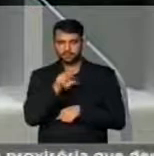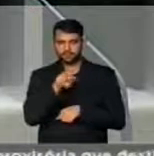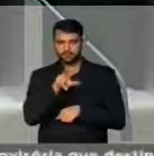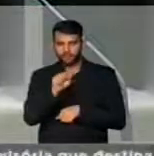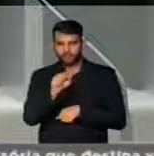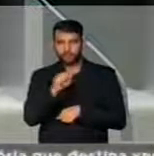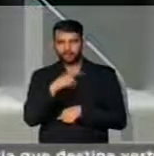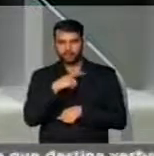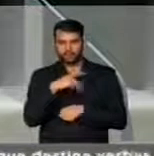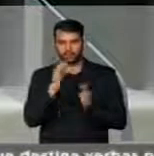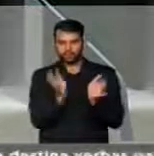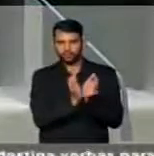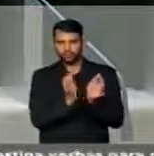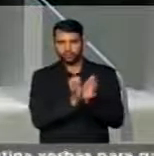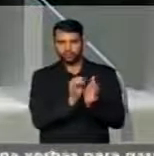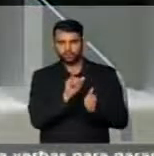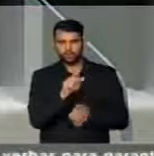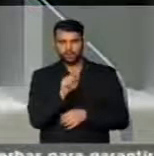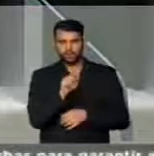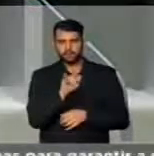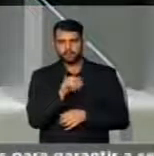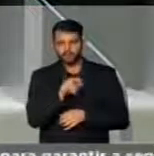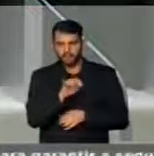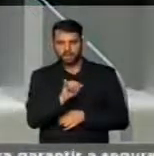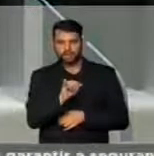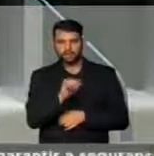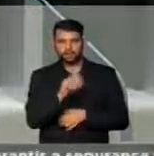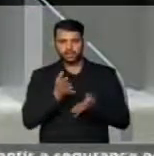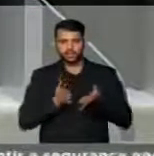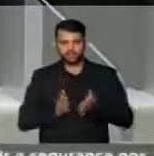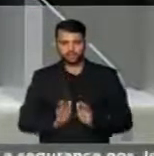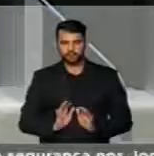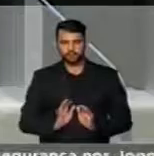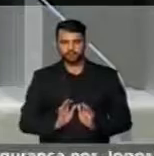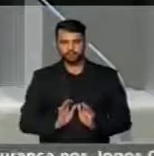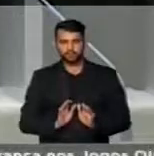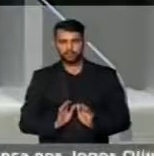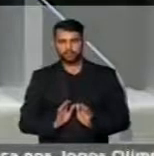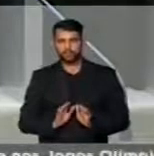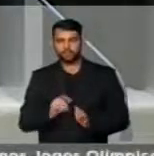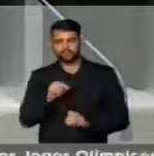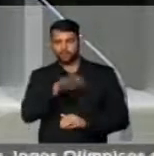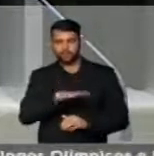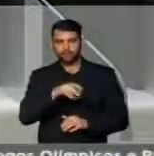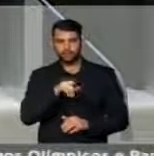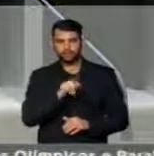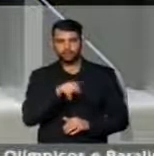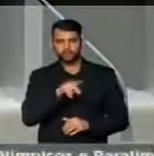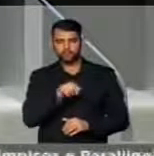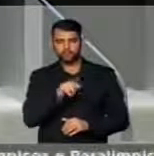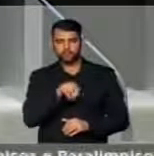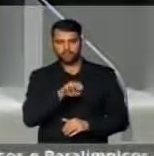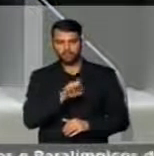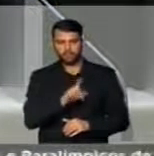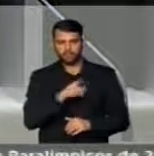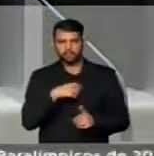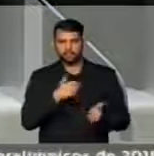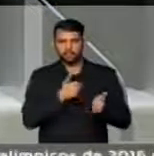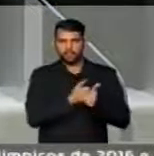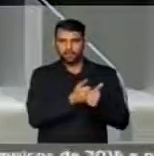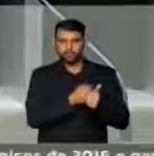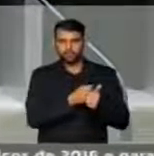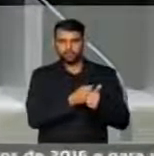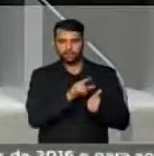Silvia é da etnia Wayampi. Nasceu no Parque Indígena do Tumucumac, fronteira